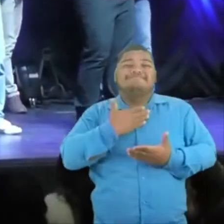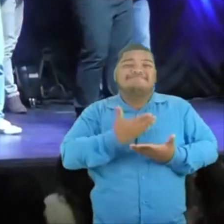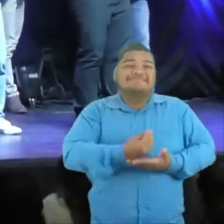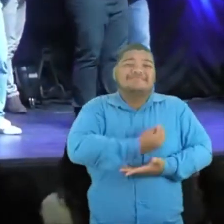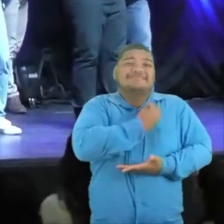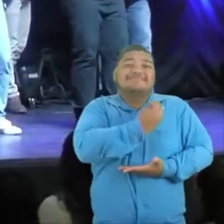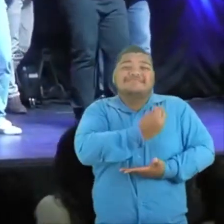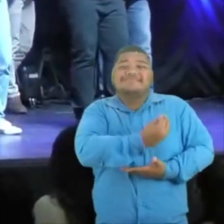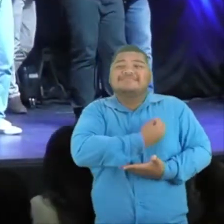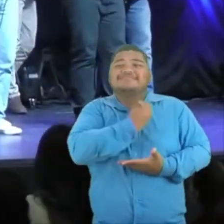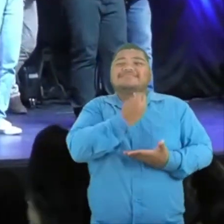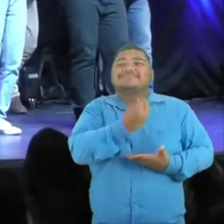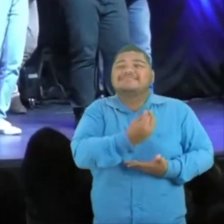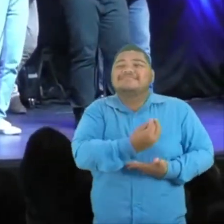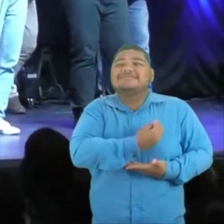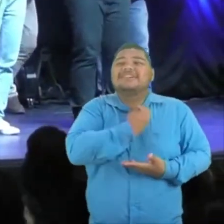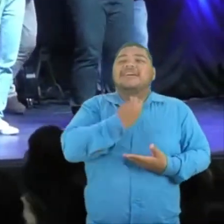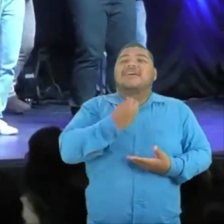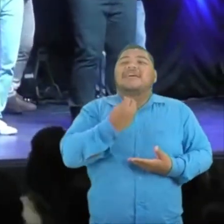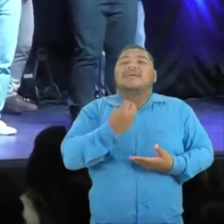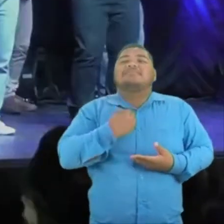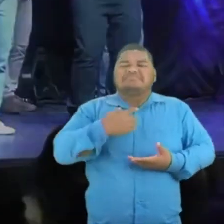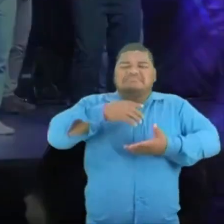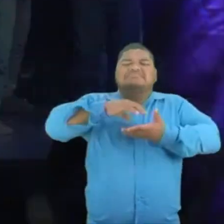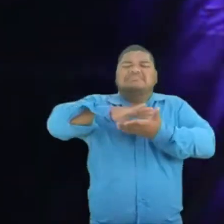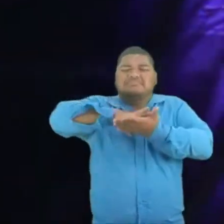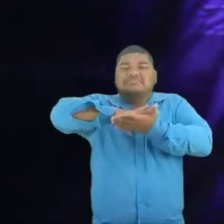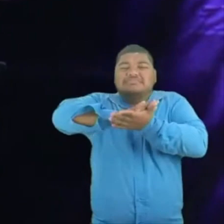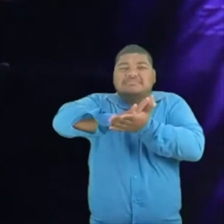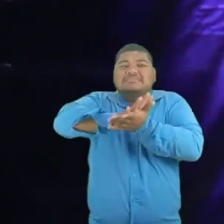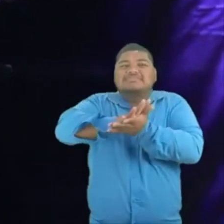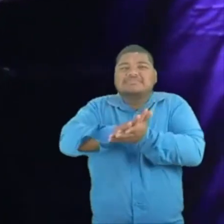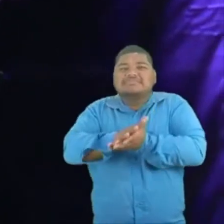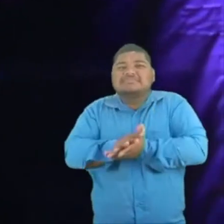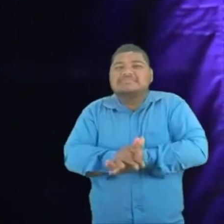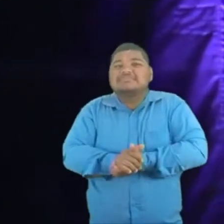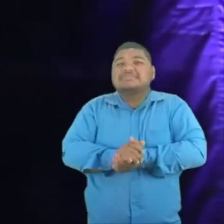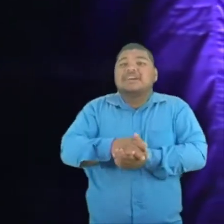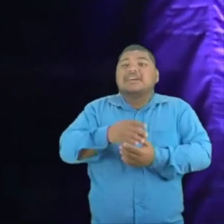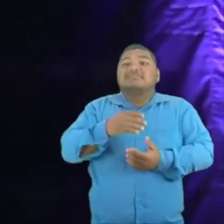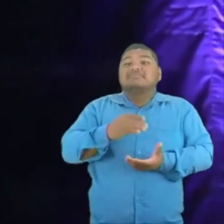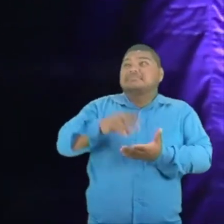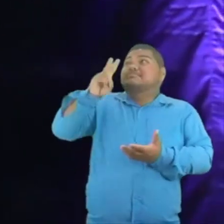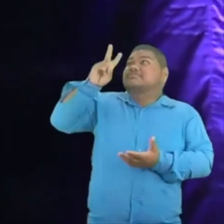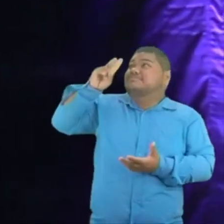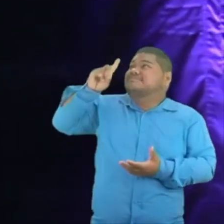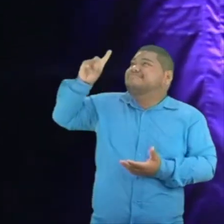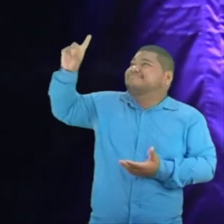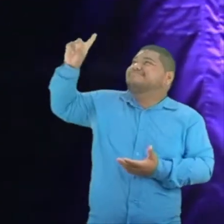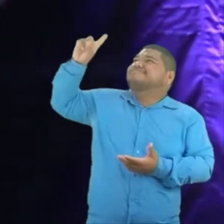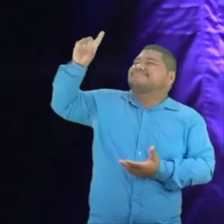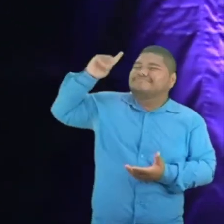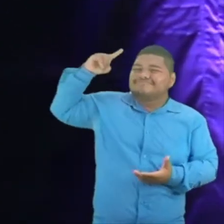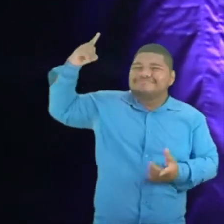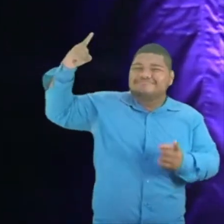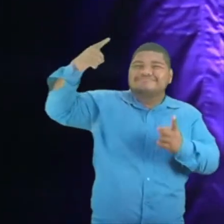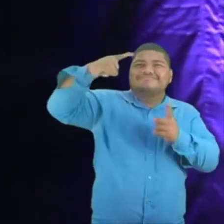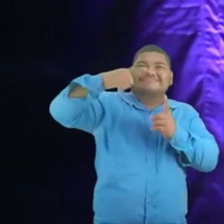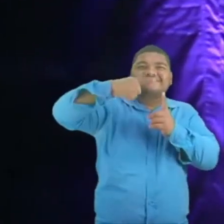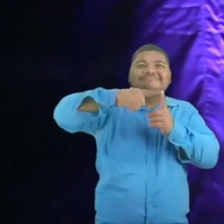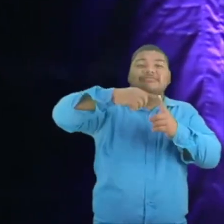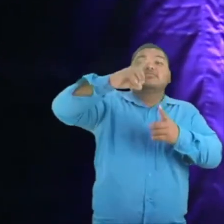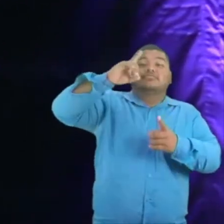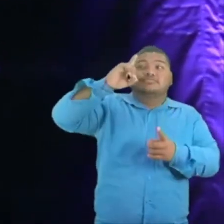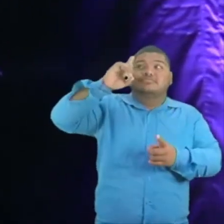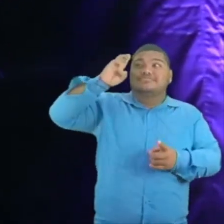minha vida. Pode o mundo se abalar, mas o Teu propósito se